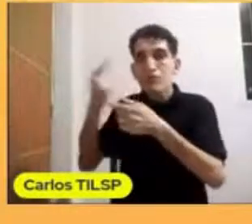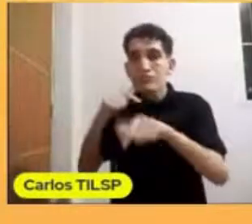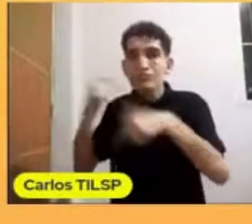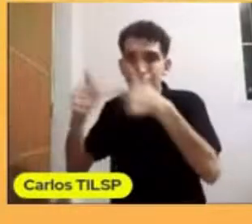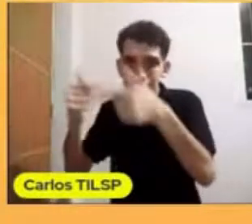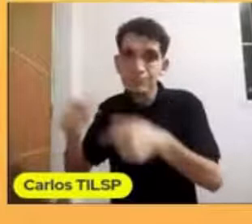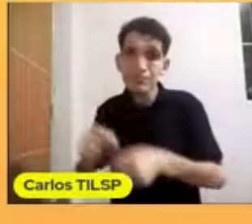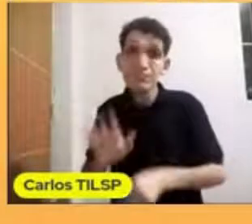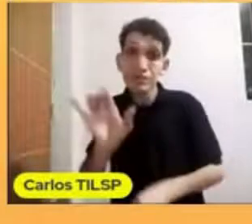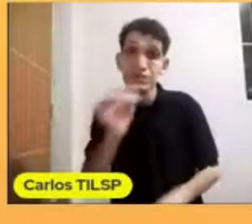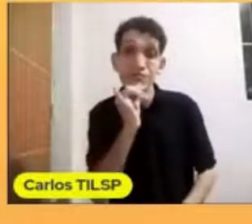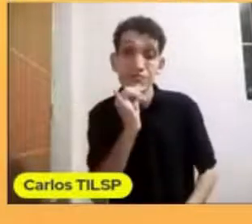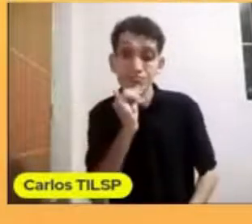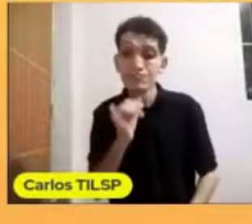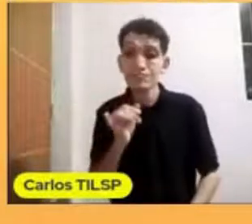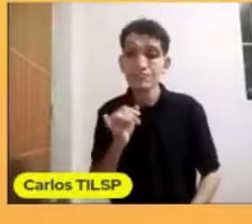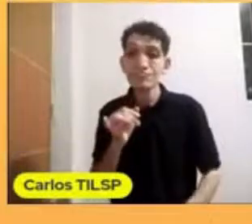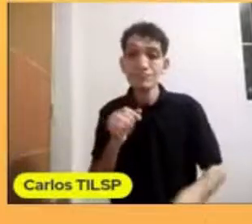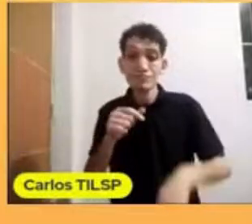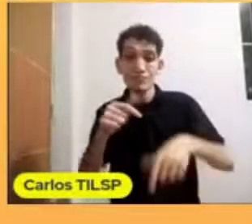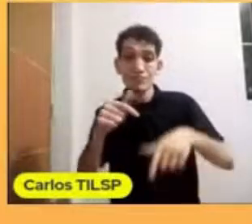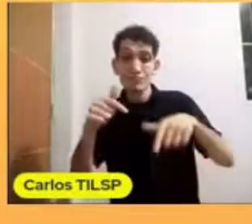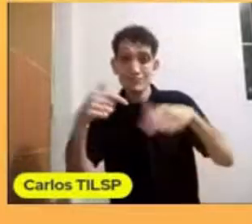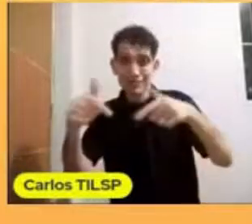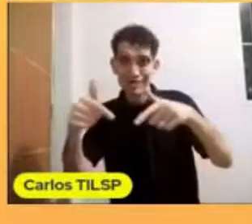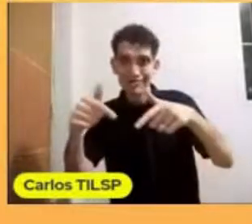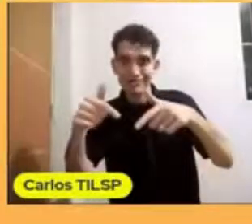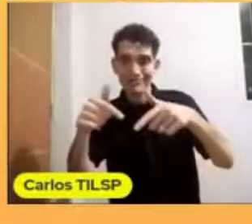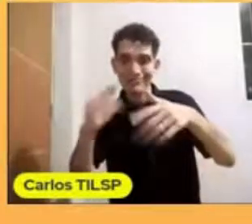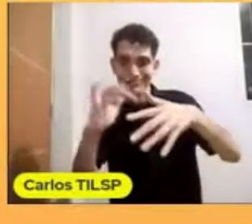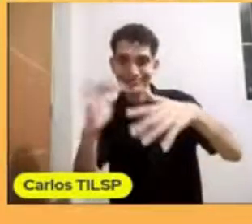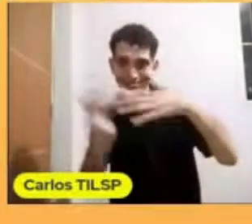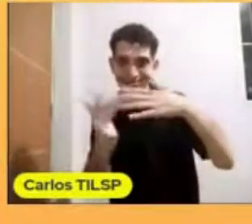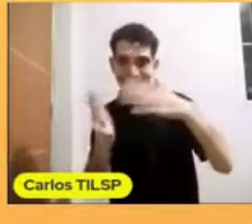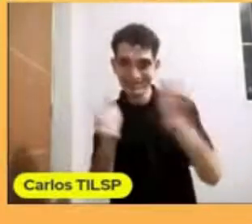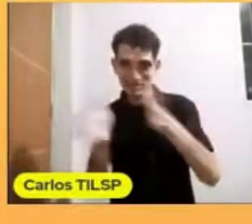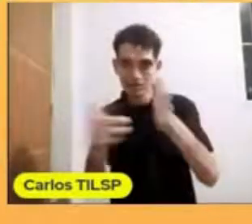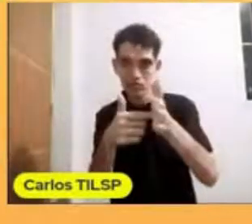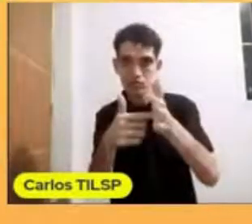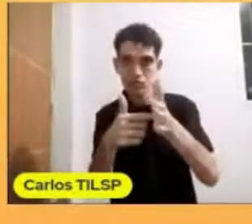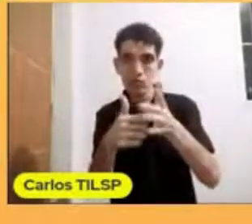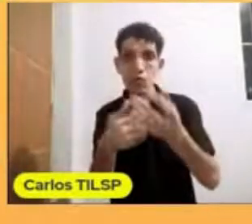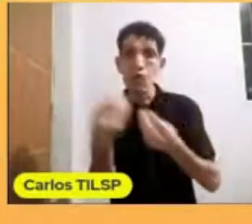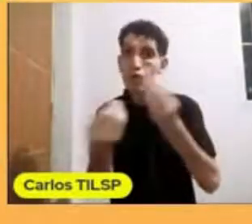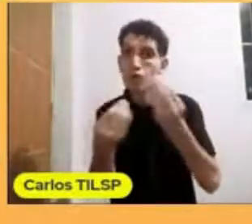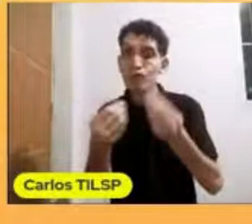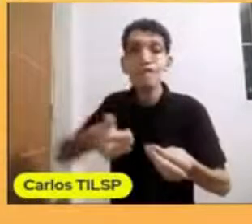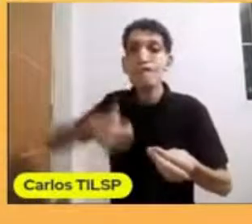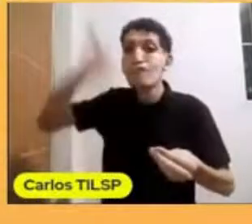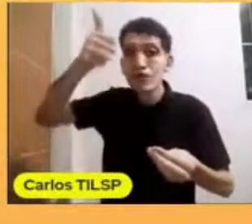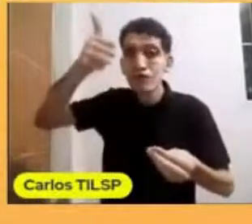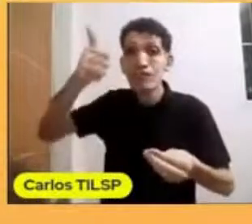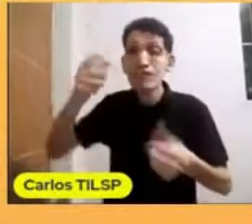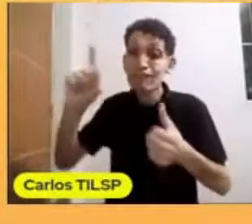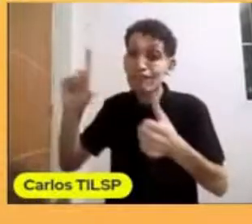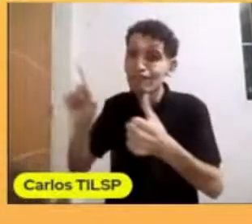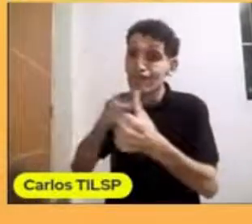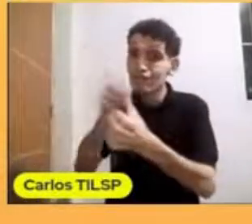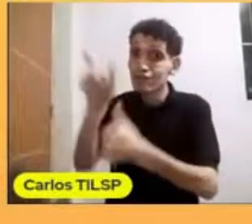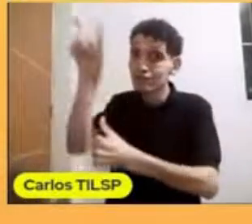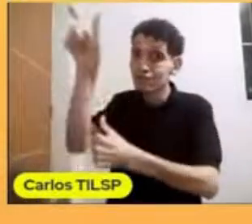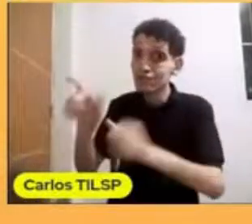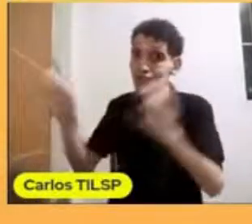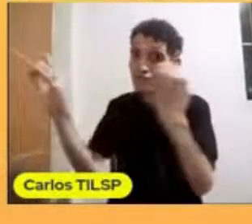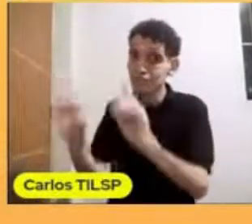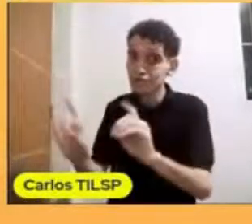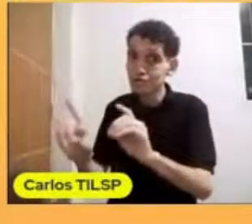a acessibilidade digital é a gente ter a oportunidade de conhecer pessoas que têm uma deficiência e você aprender com